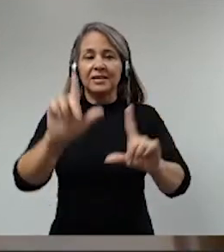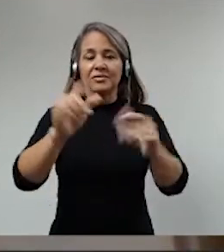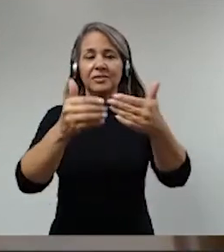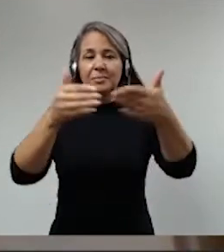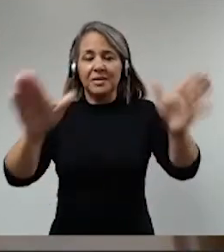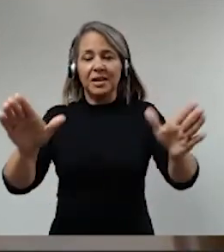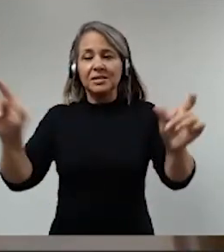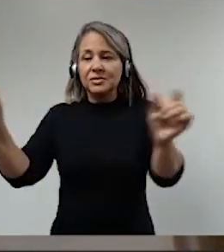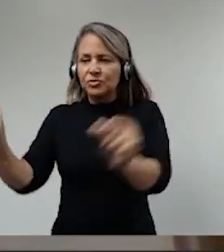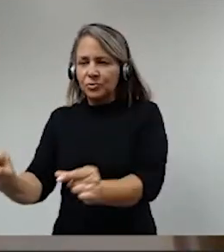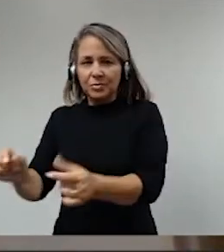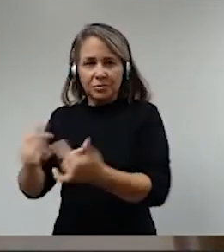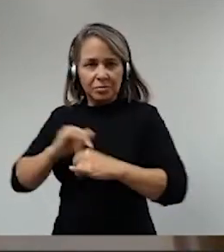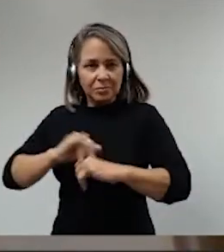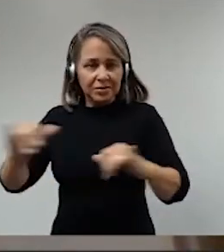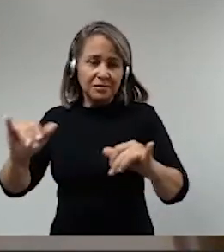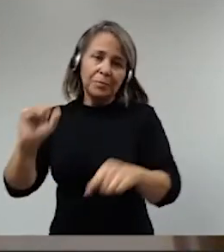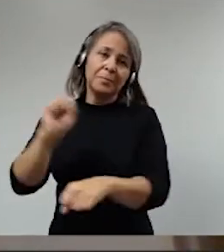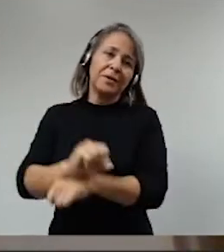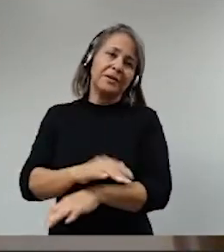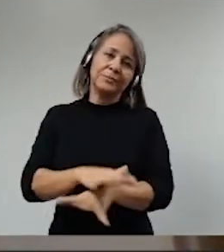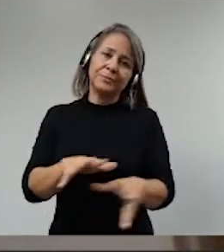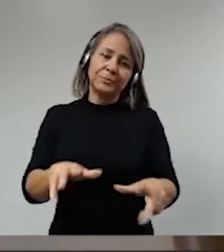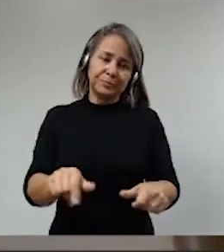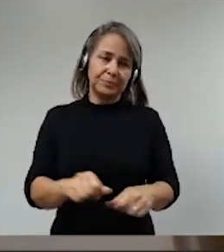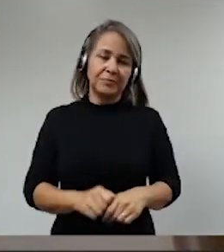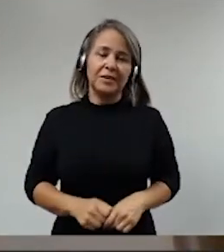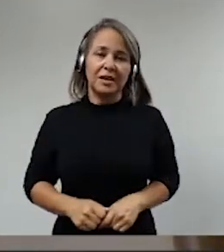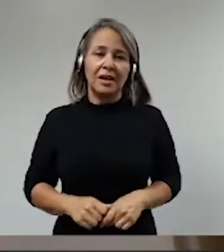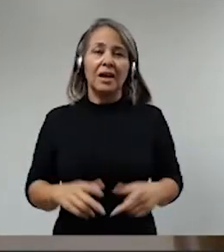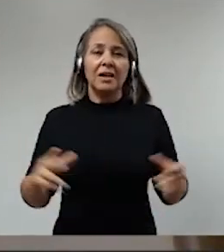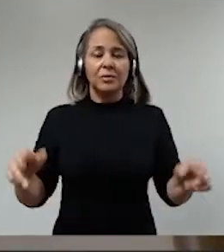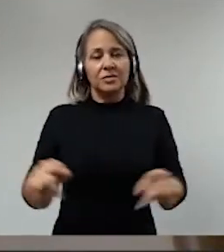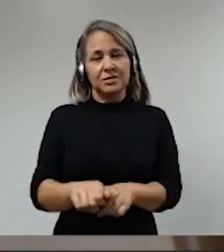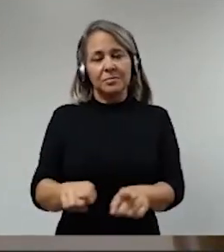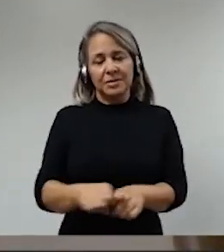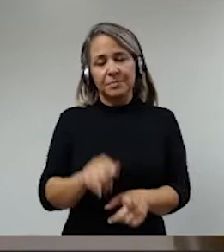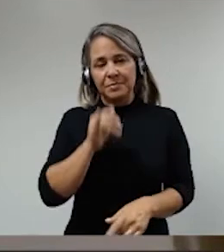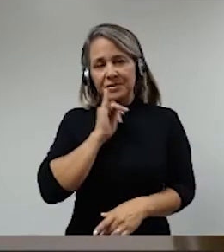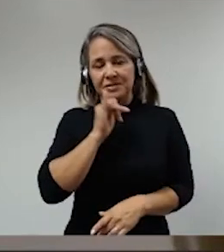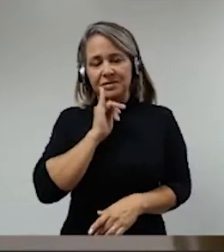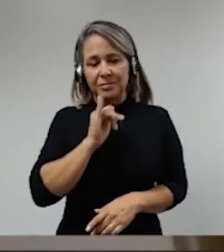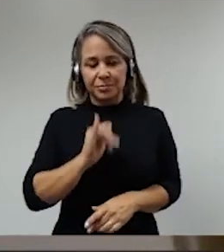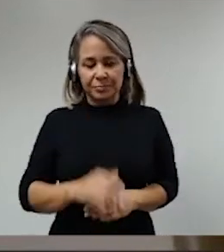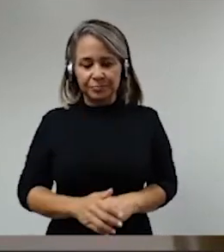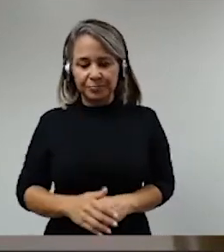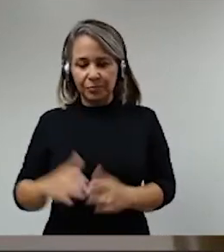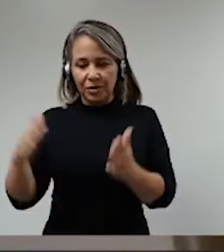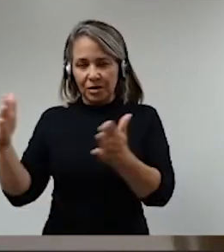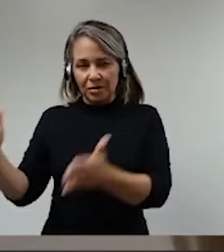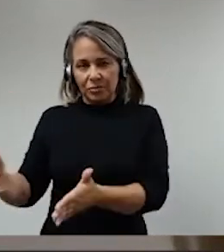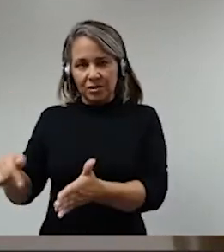cai a receita também desses serviços, né? Agora, no caso